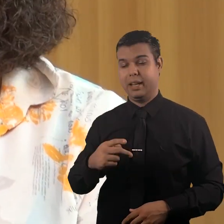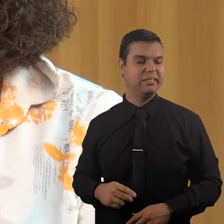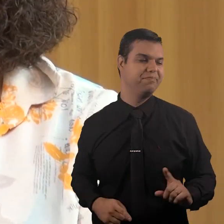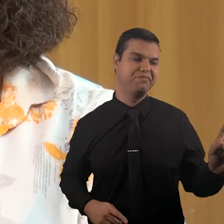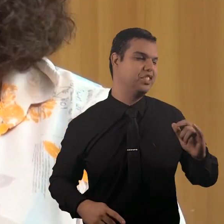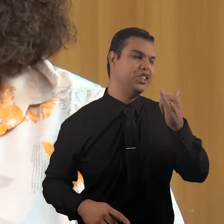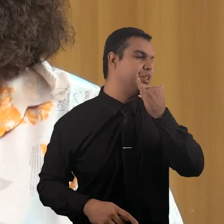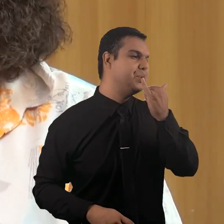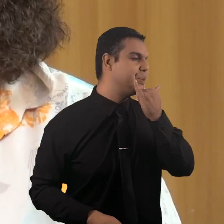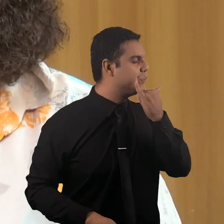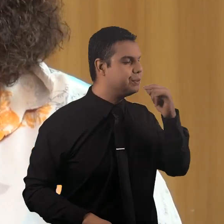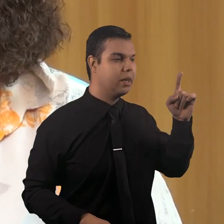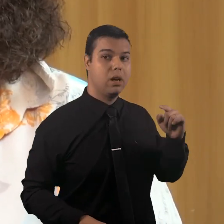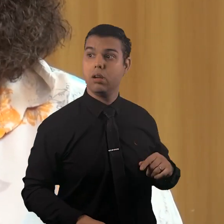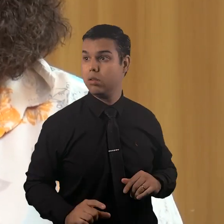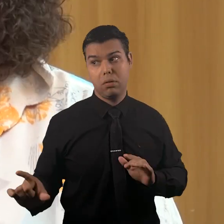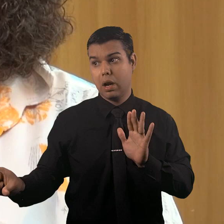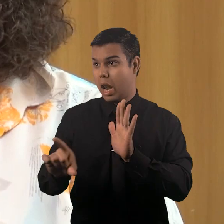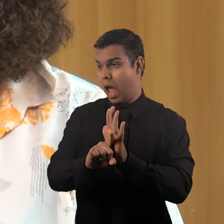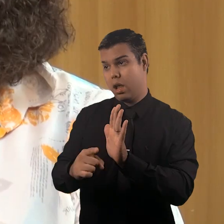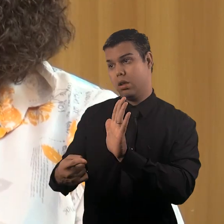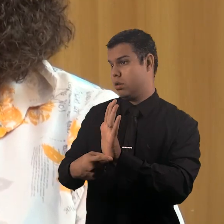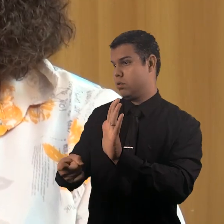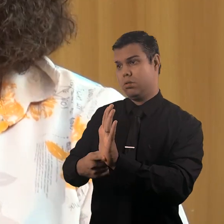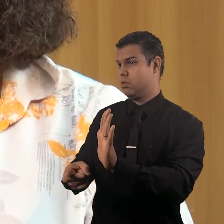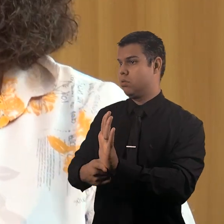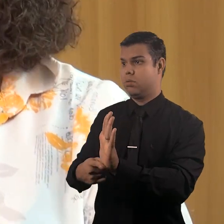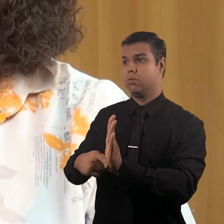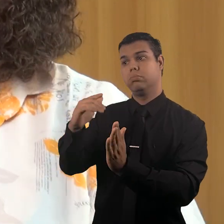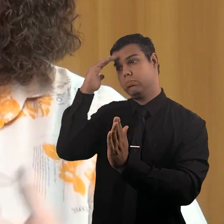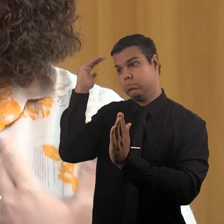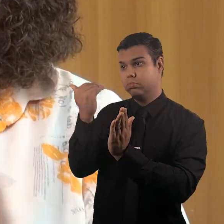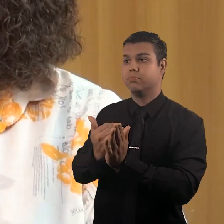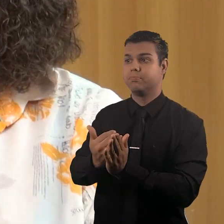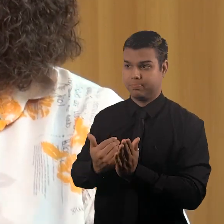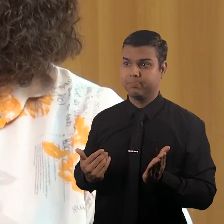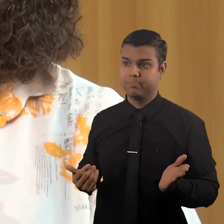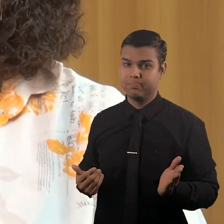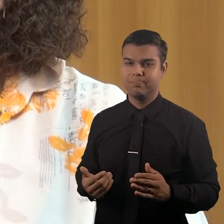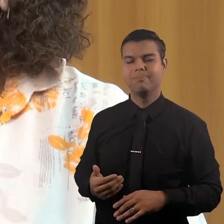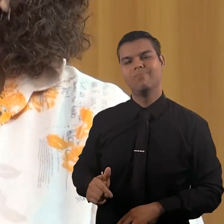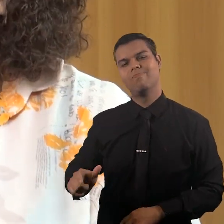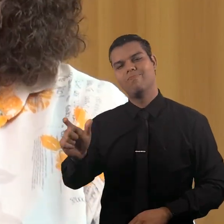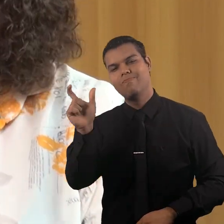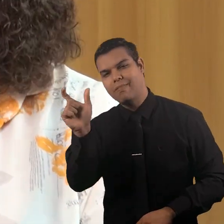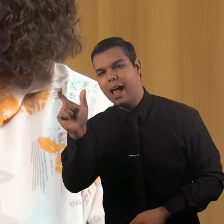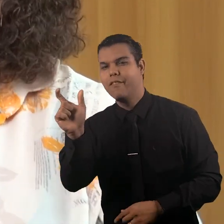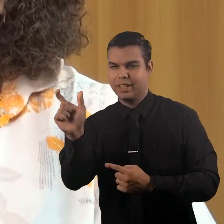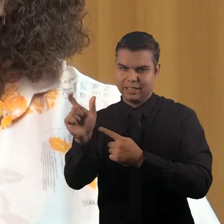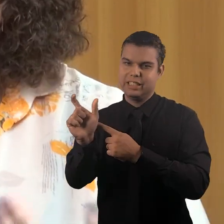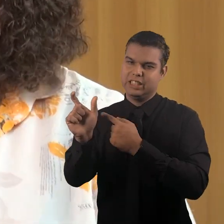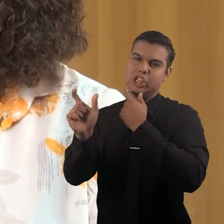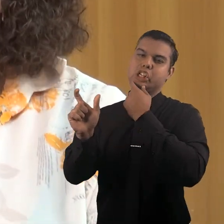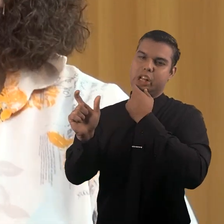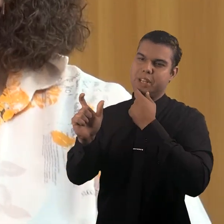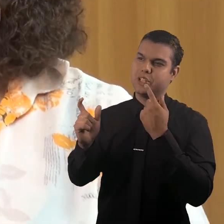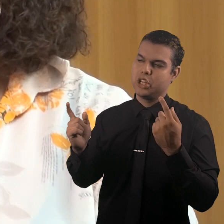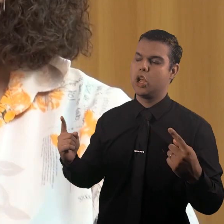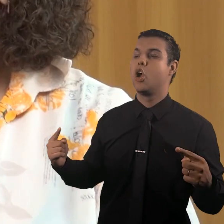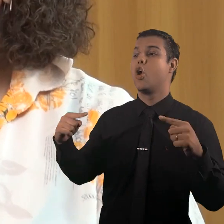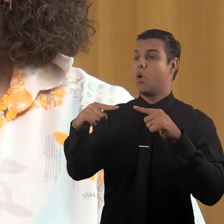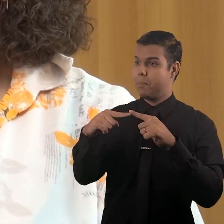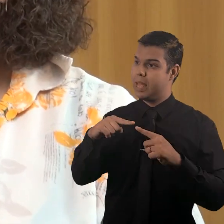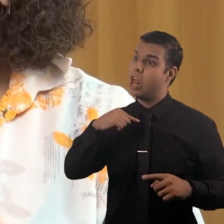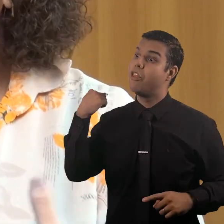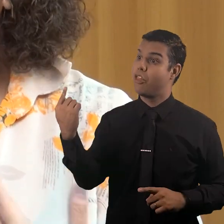tem atendimento. É lei, tem que ser cumprida. E é esse patient advocate é o que a gente